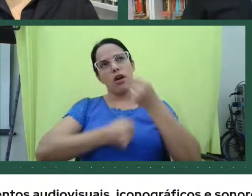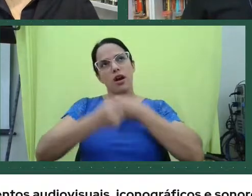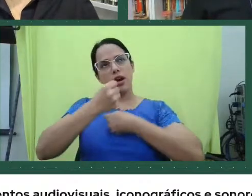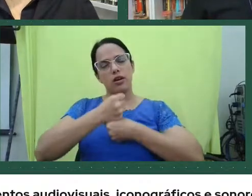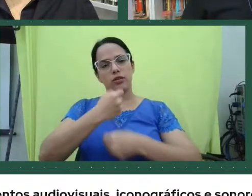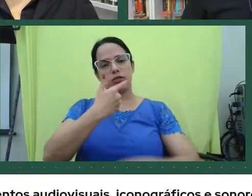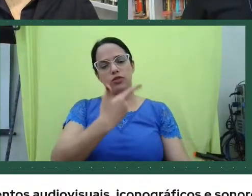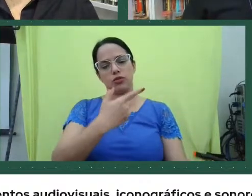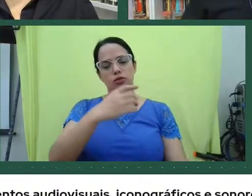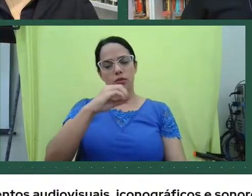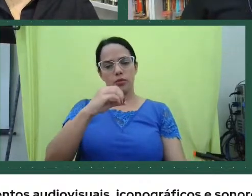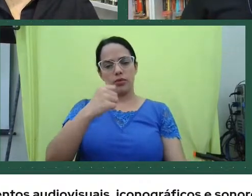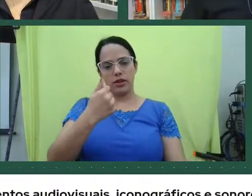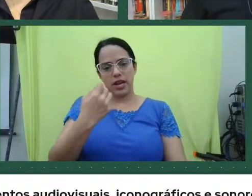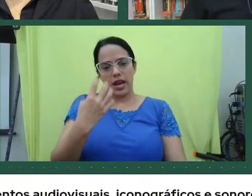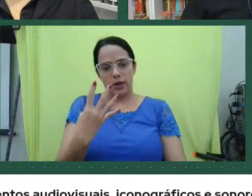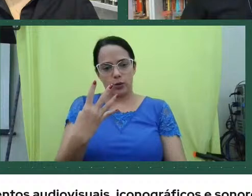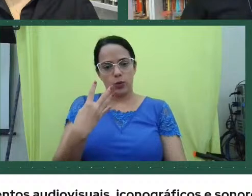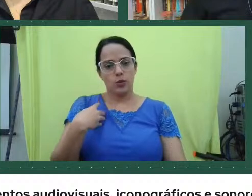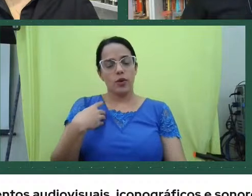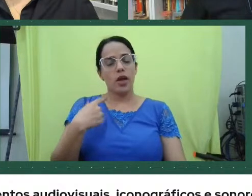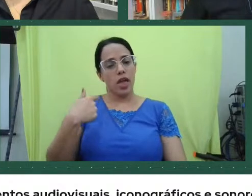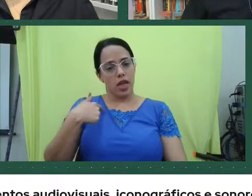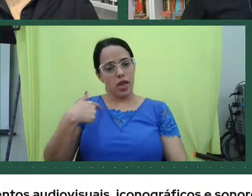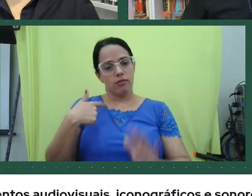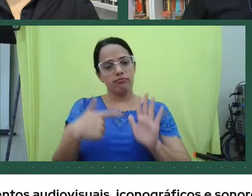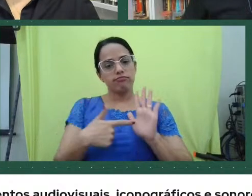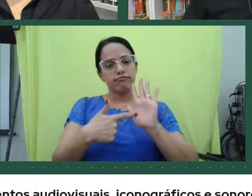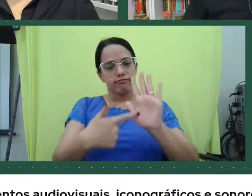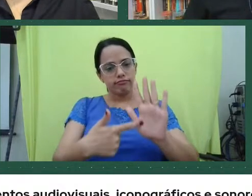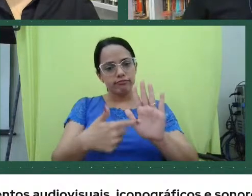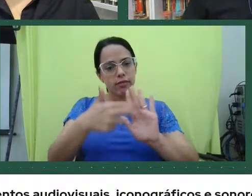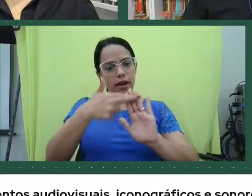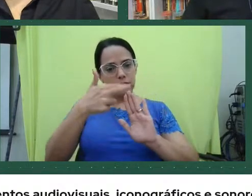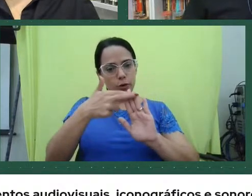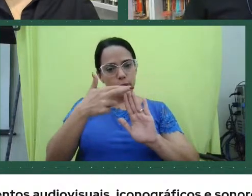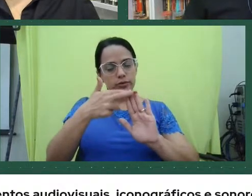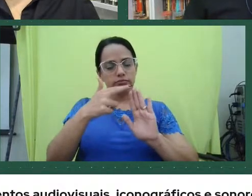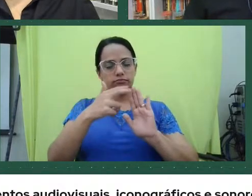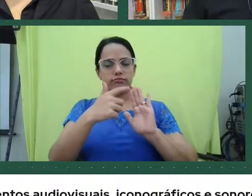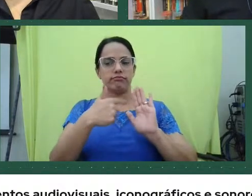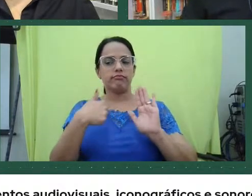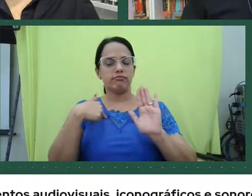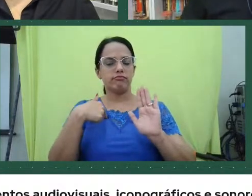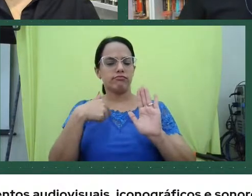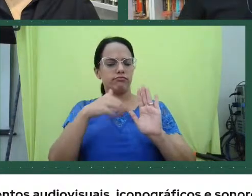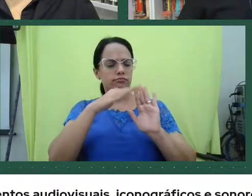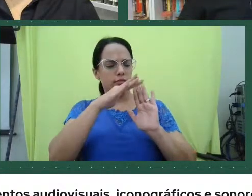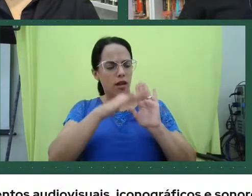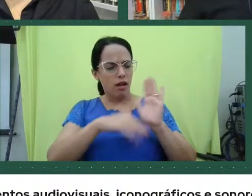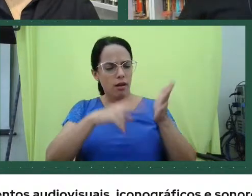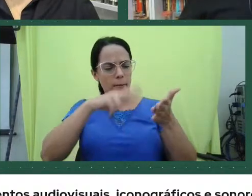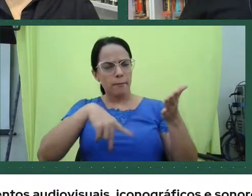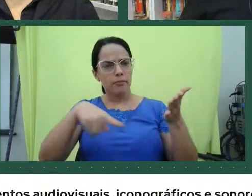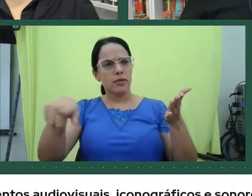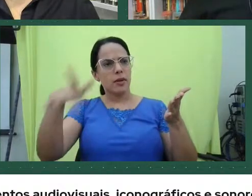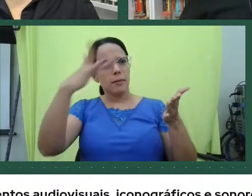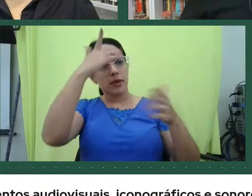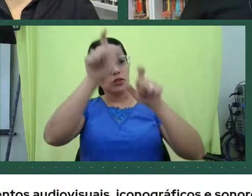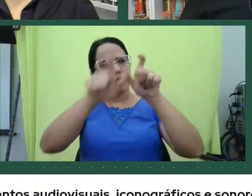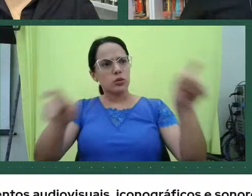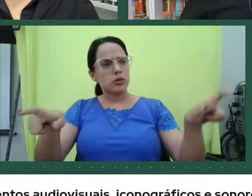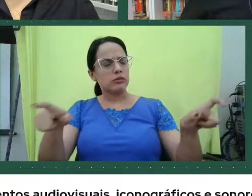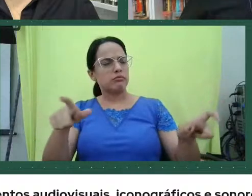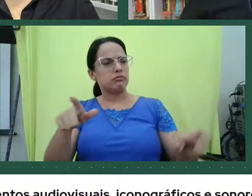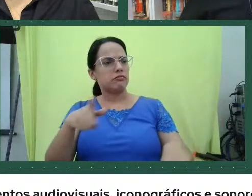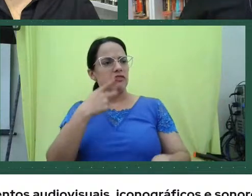quando nós apresentamos isso, eu fui o relator dessa resolução no CONARQ, vários membros falaram, mas isso não precisa. Né?